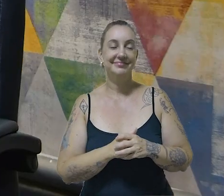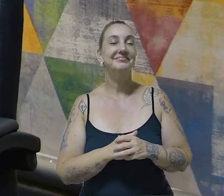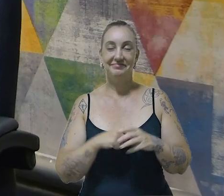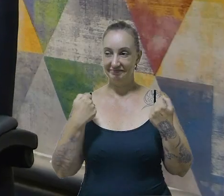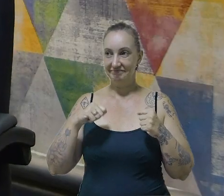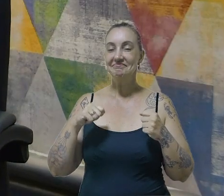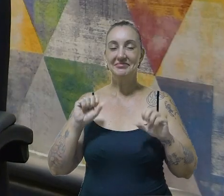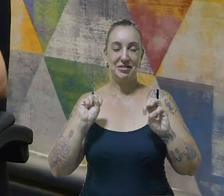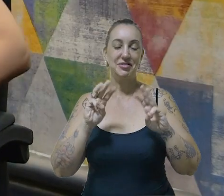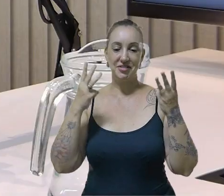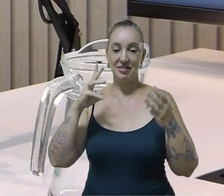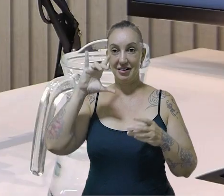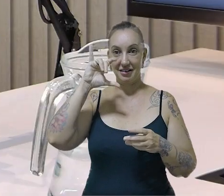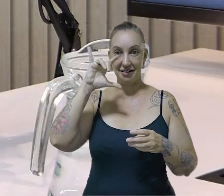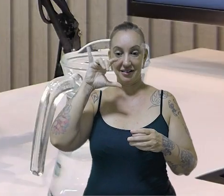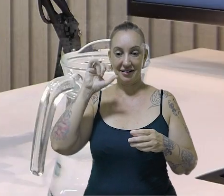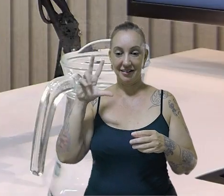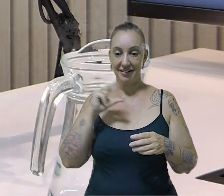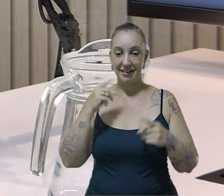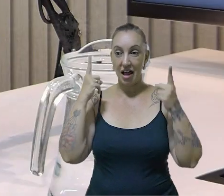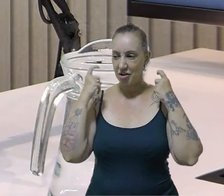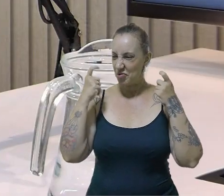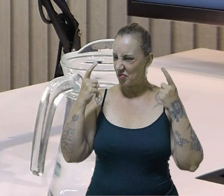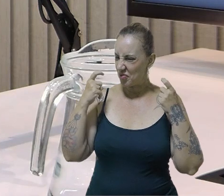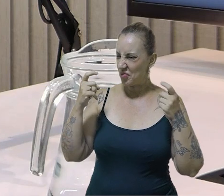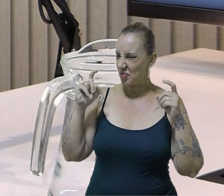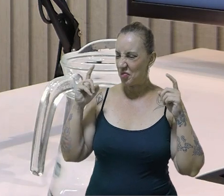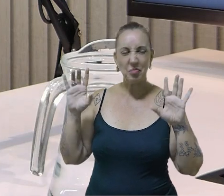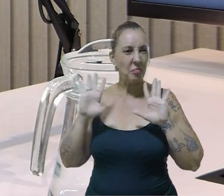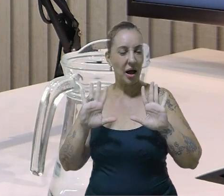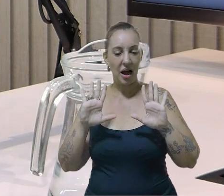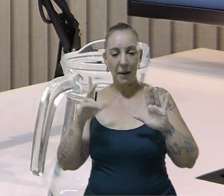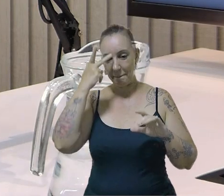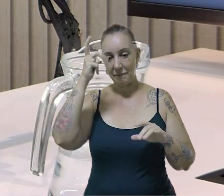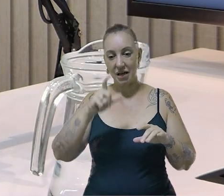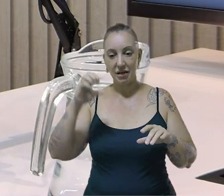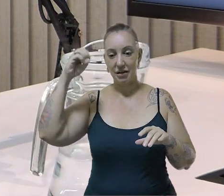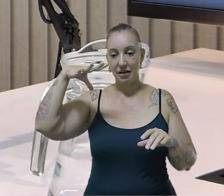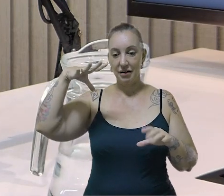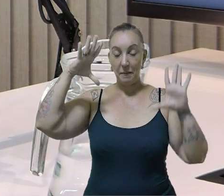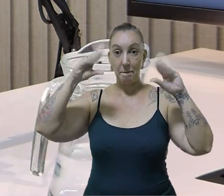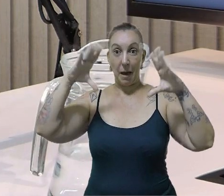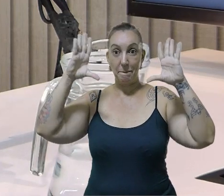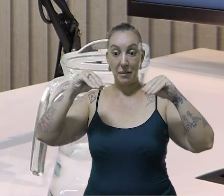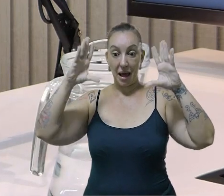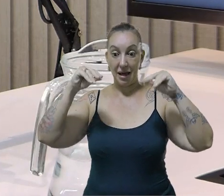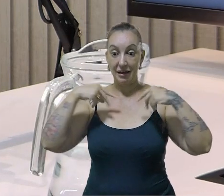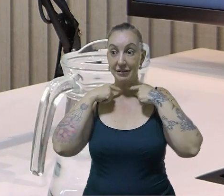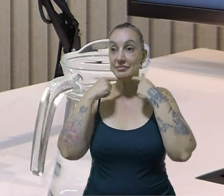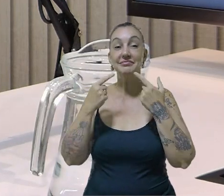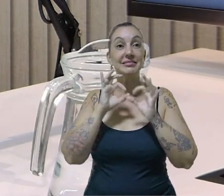show tem que ser instagramável tipo nossa baita sonzeira mas a pessoa da Luz só piscava eu não conseguia ver